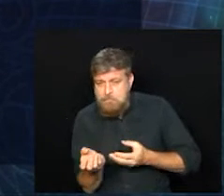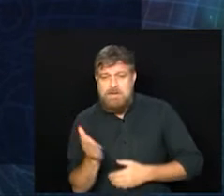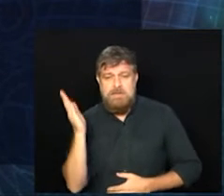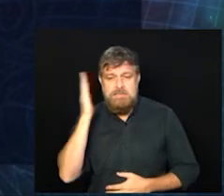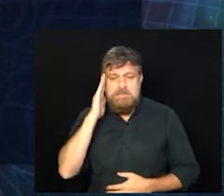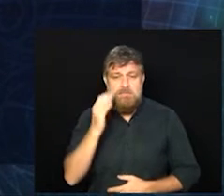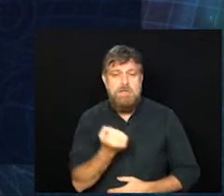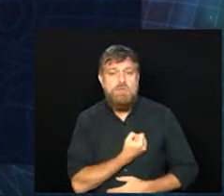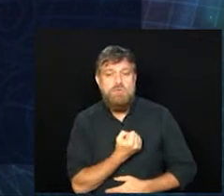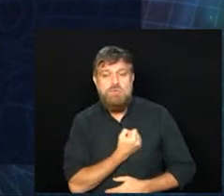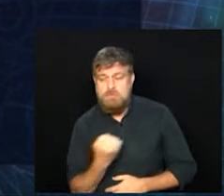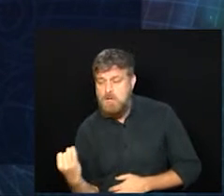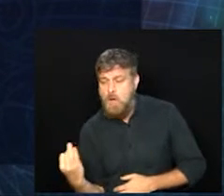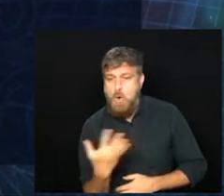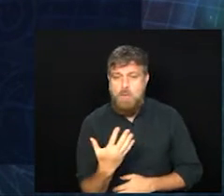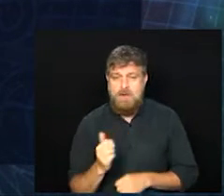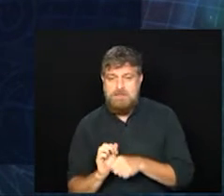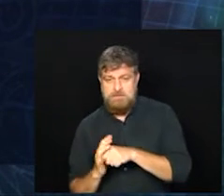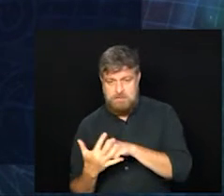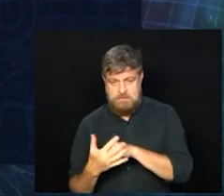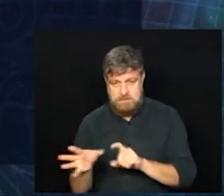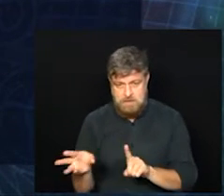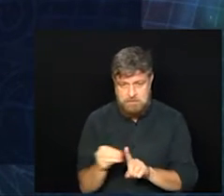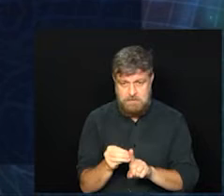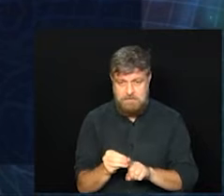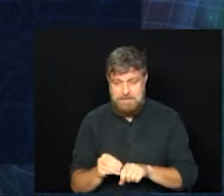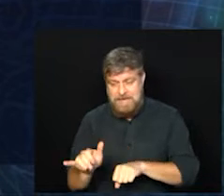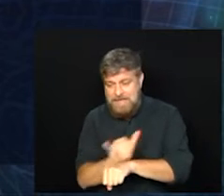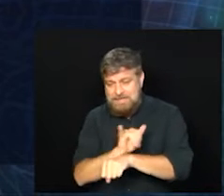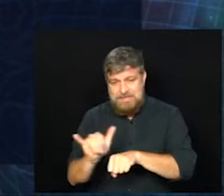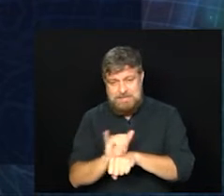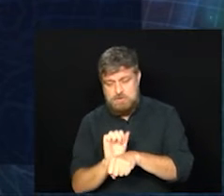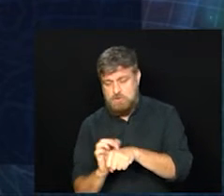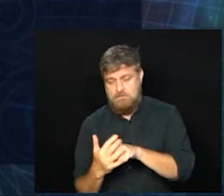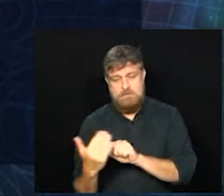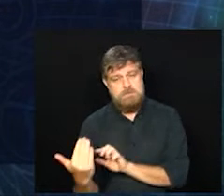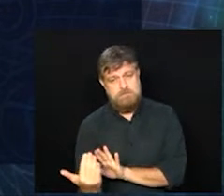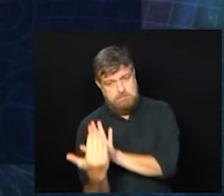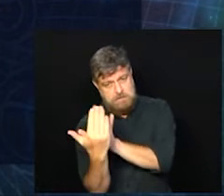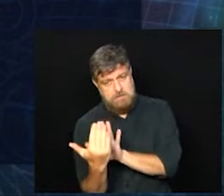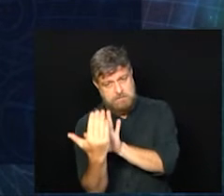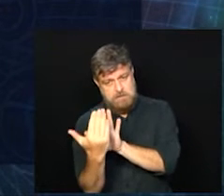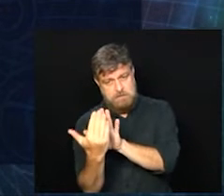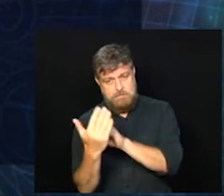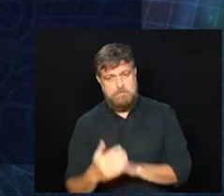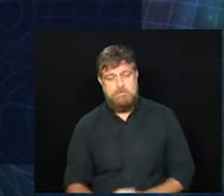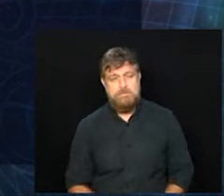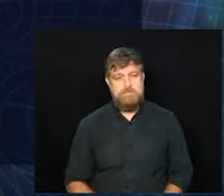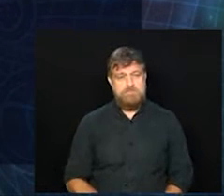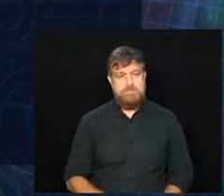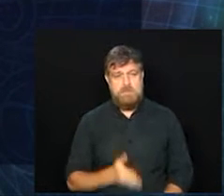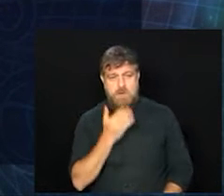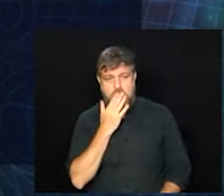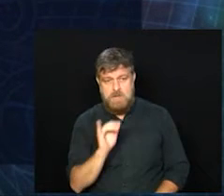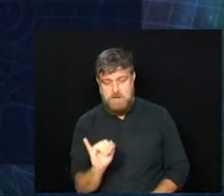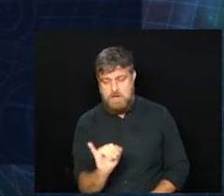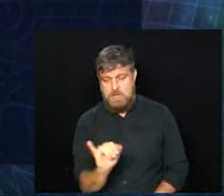dos próximos passos da cidade em relação ao enfrentamento à Covid-19. Indaiatuba